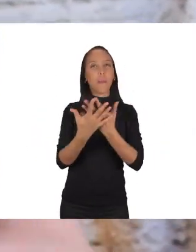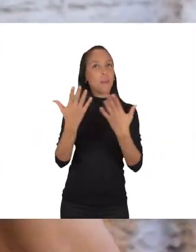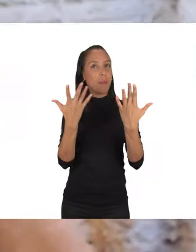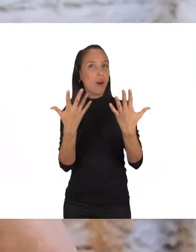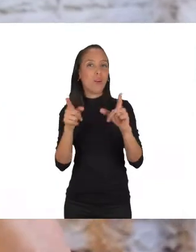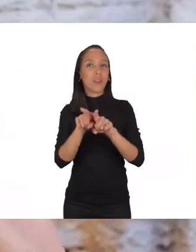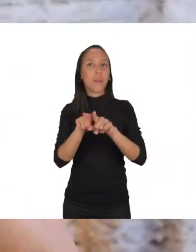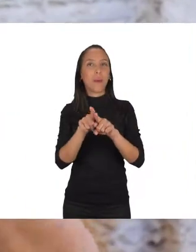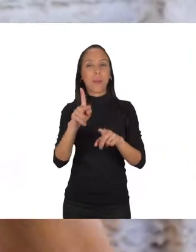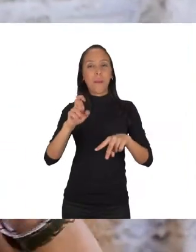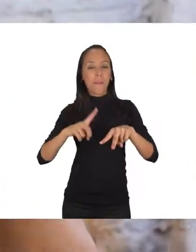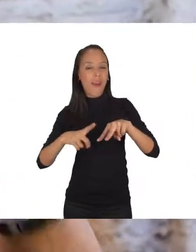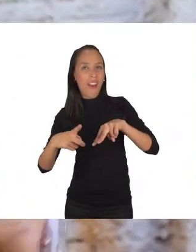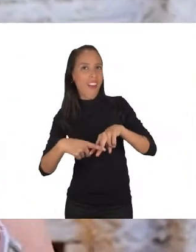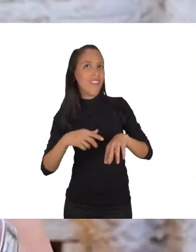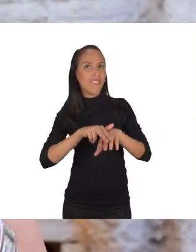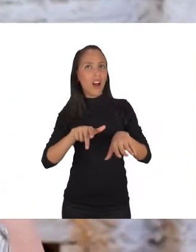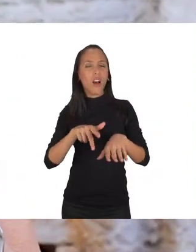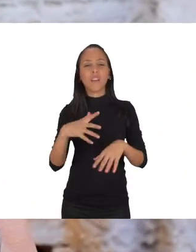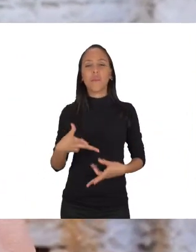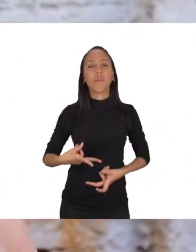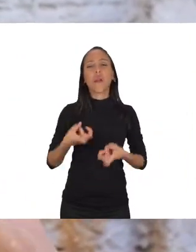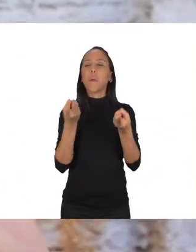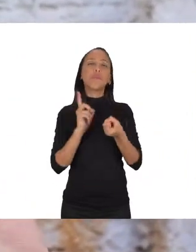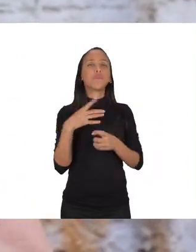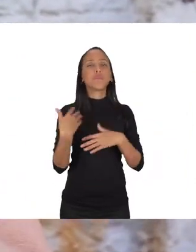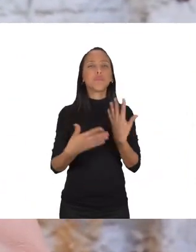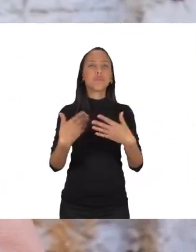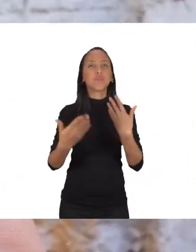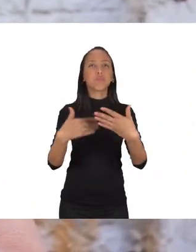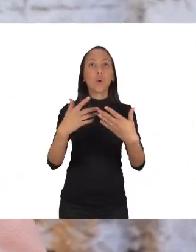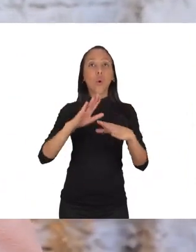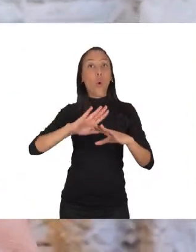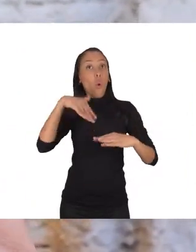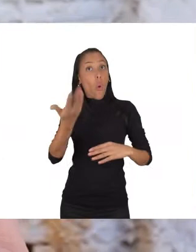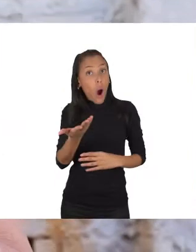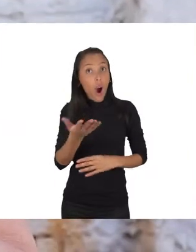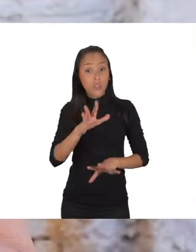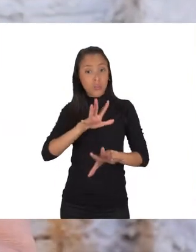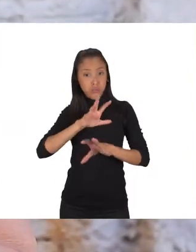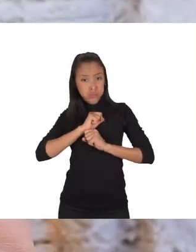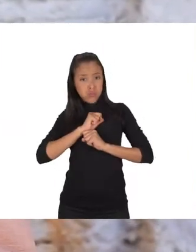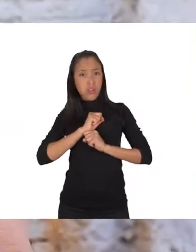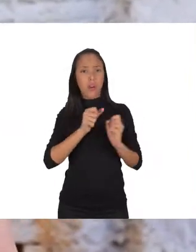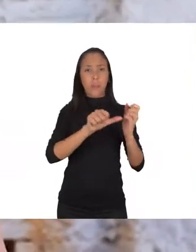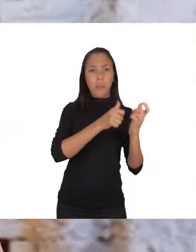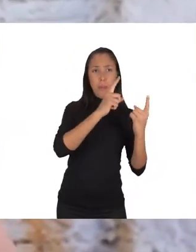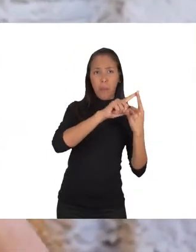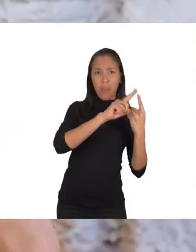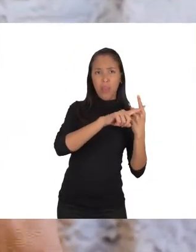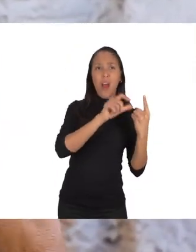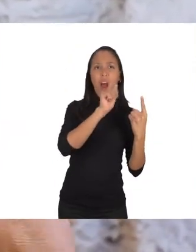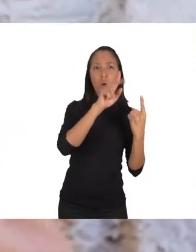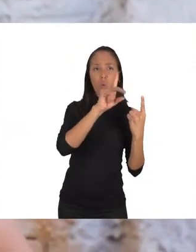amortecimento nas pernas, isso também vai passando imperceptível. E aí, quando chega no estágio mais, digamos, avançado, ele vai